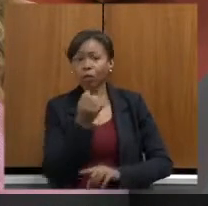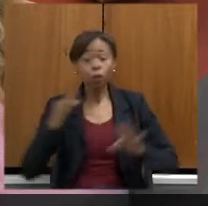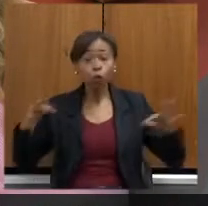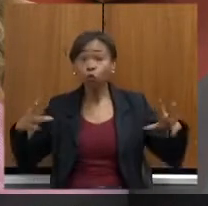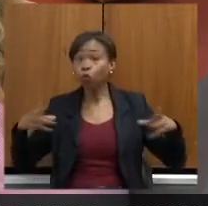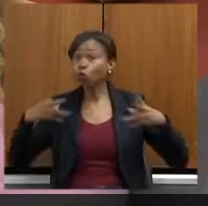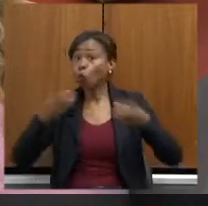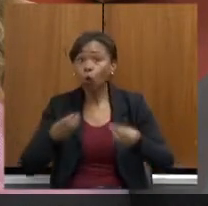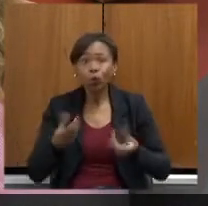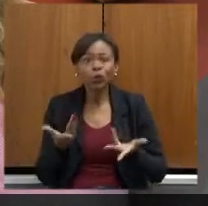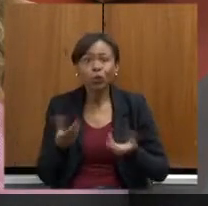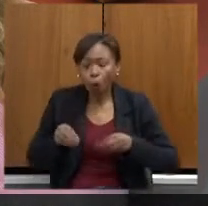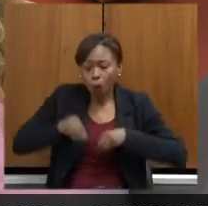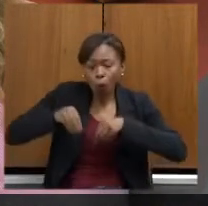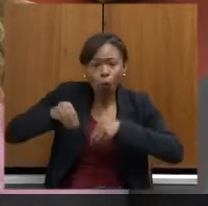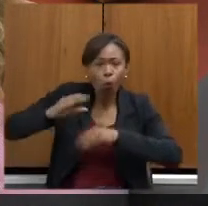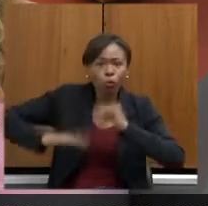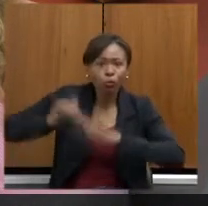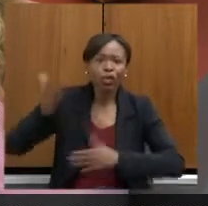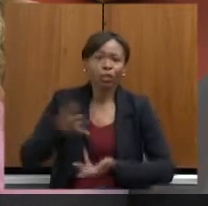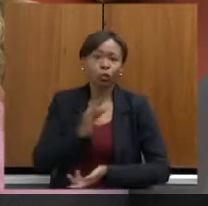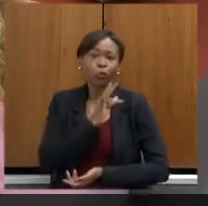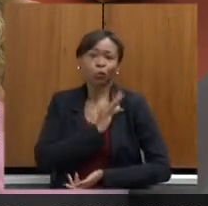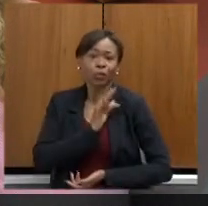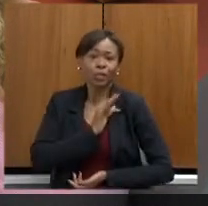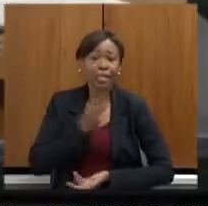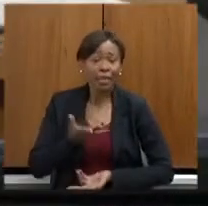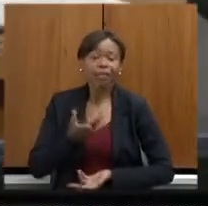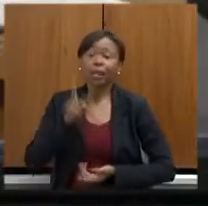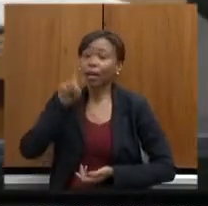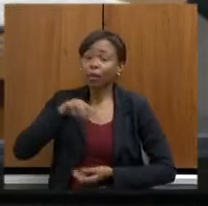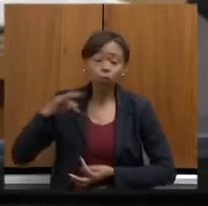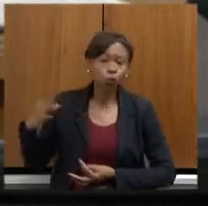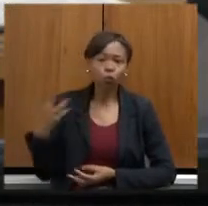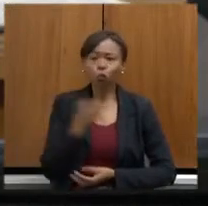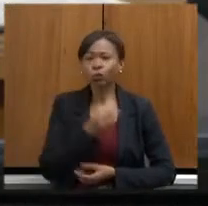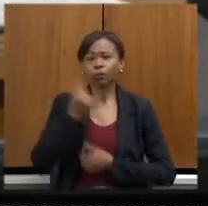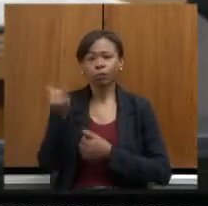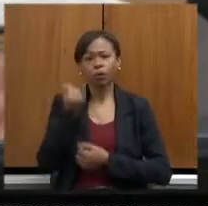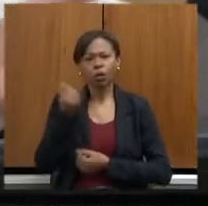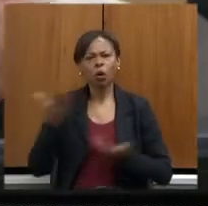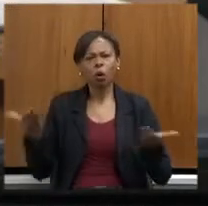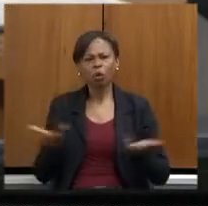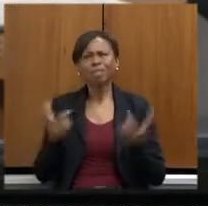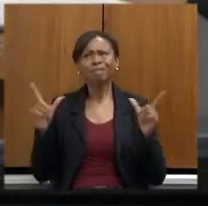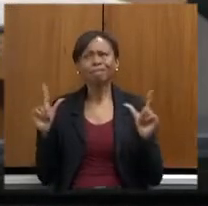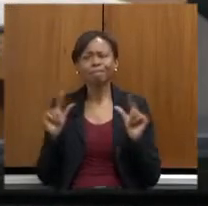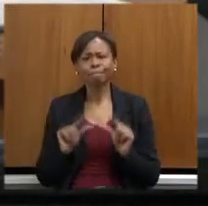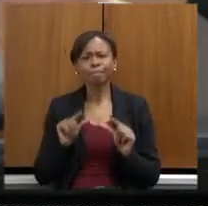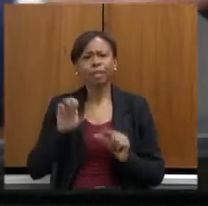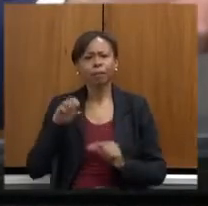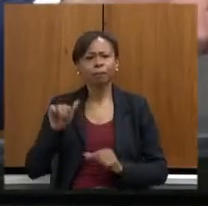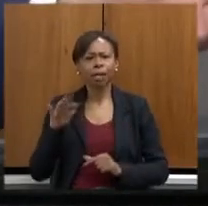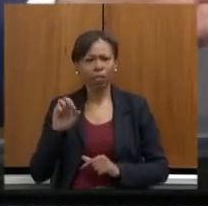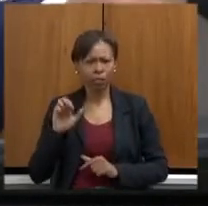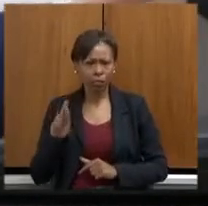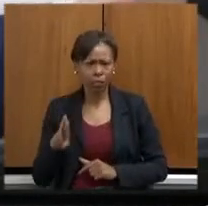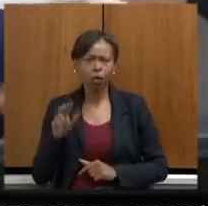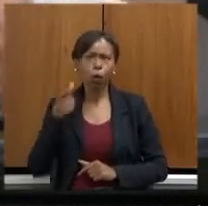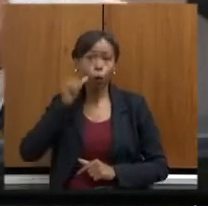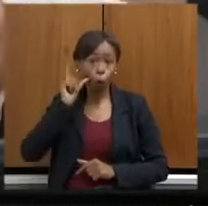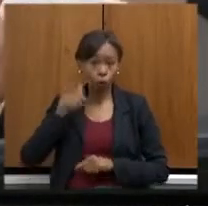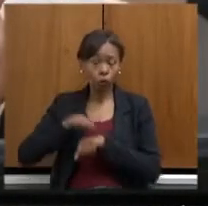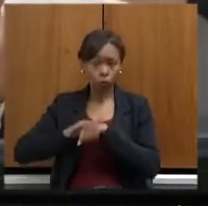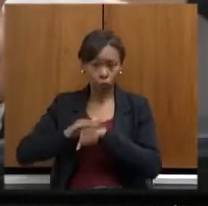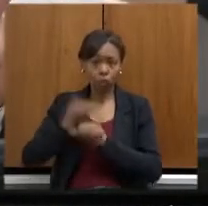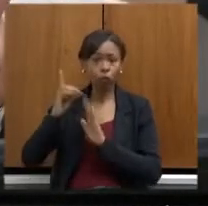importantes o agronômico conta de um técnico importante nós temos uma defasagem de médicos veterinários né matéria hoje eu tava falando com eles ontem com essa questão do